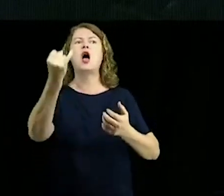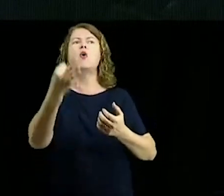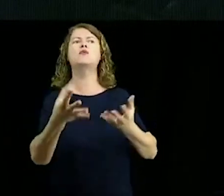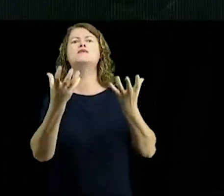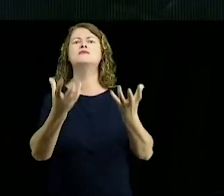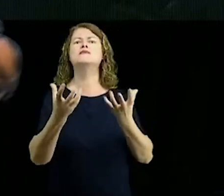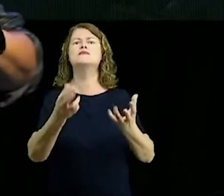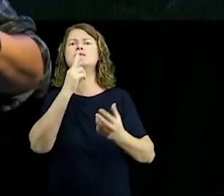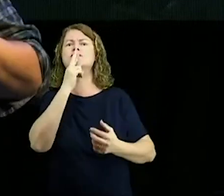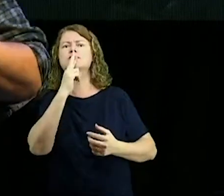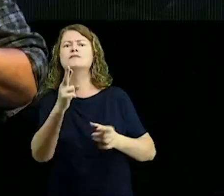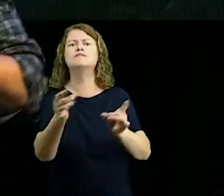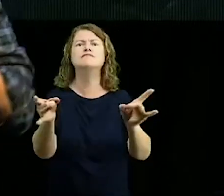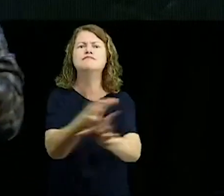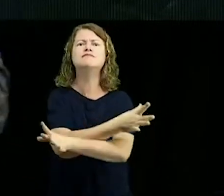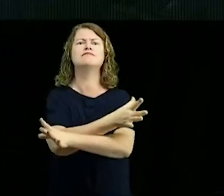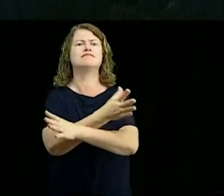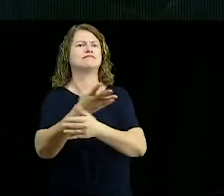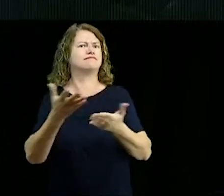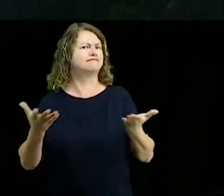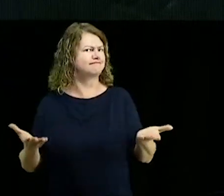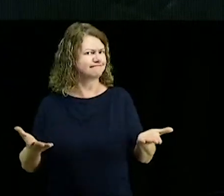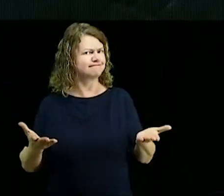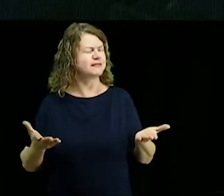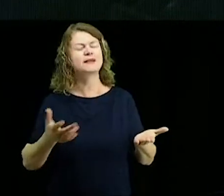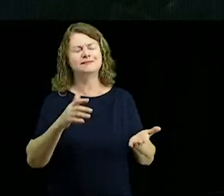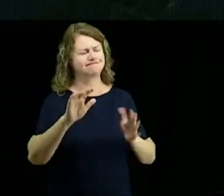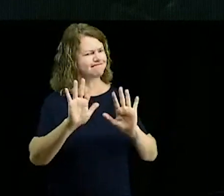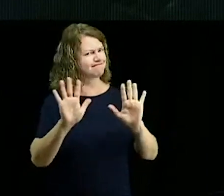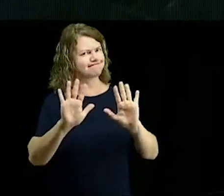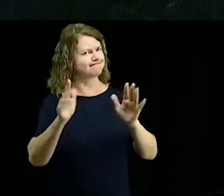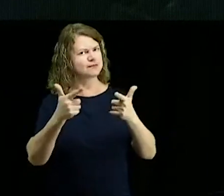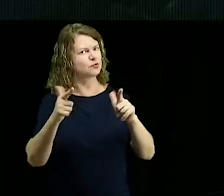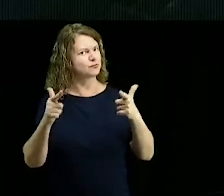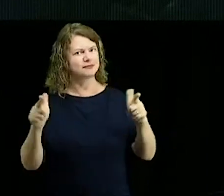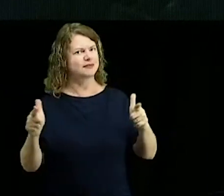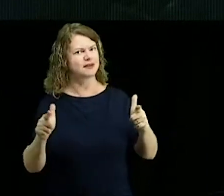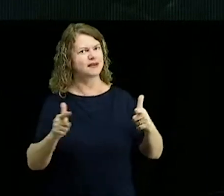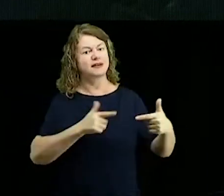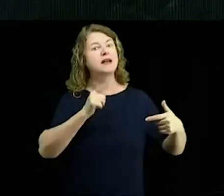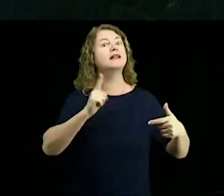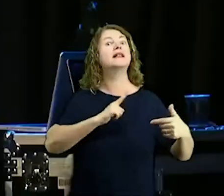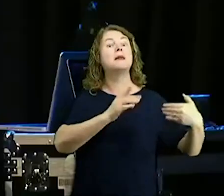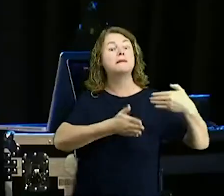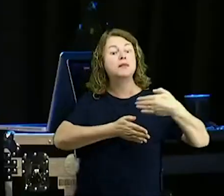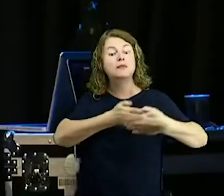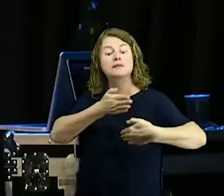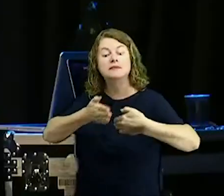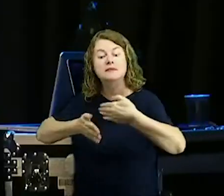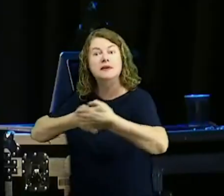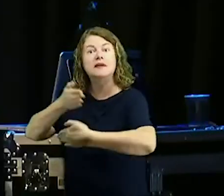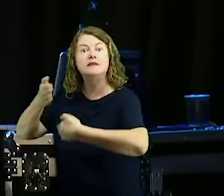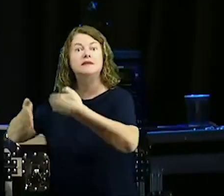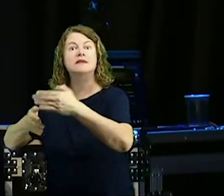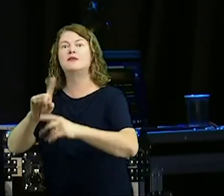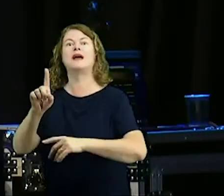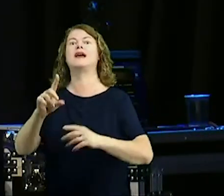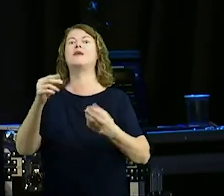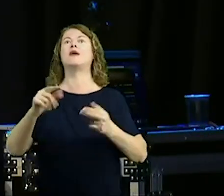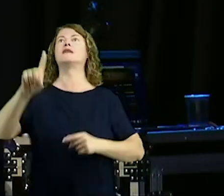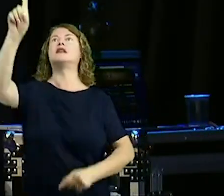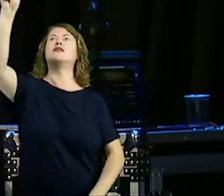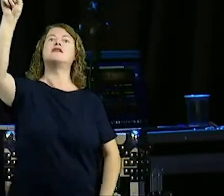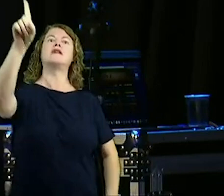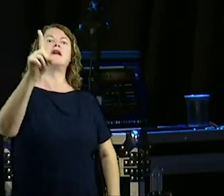mágica, existe um processo no milagre. Milagre, ele não é um estalar de dedos de Deus,